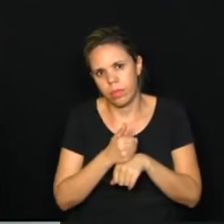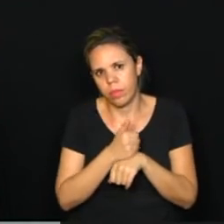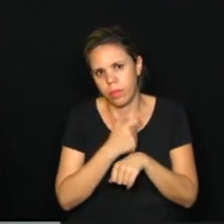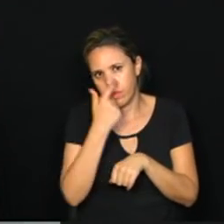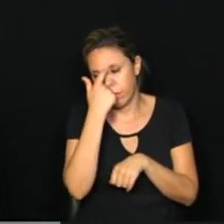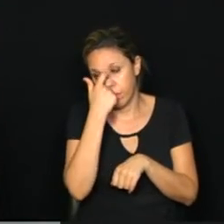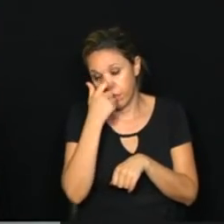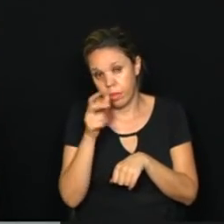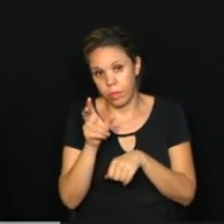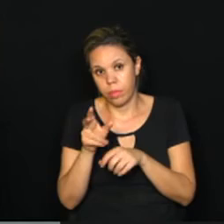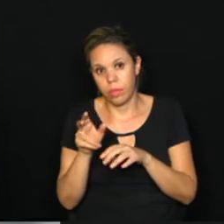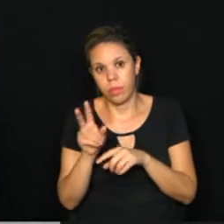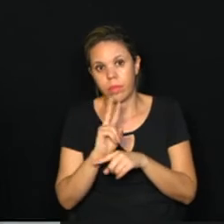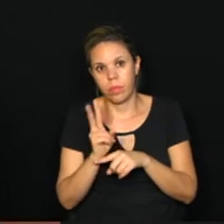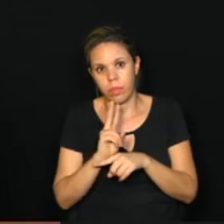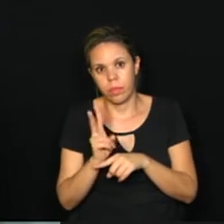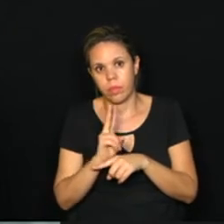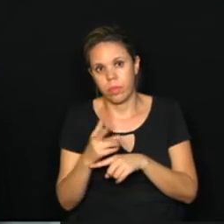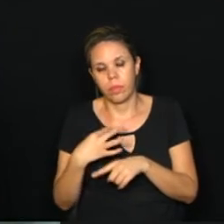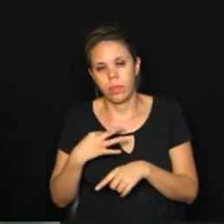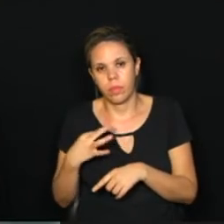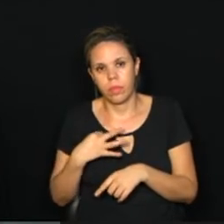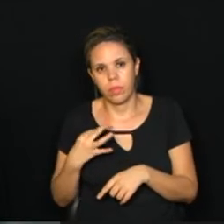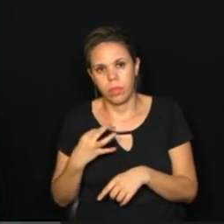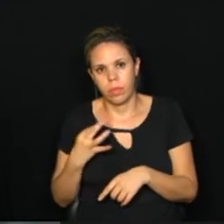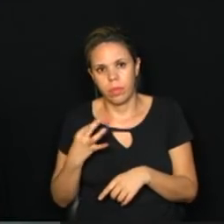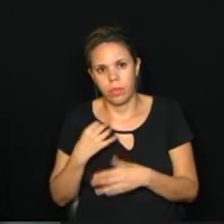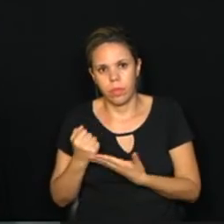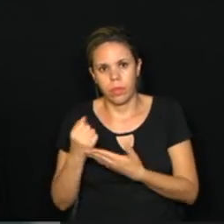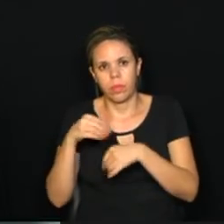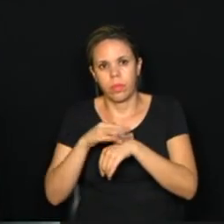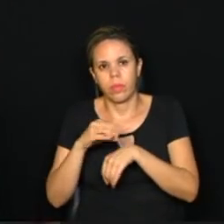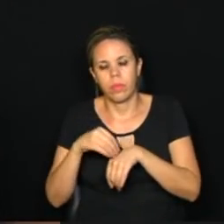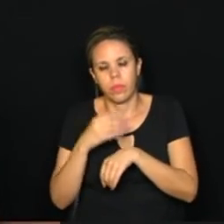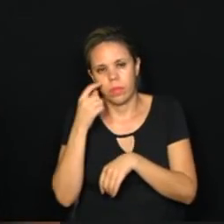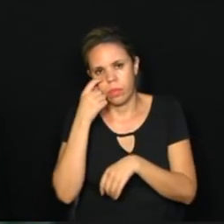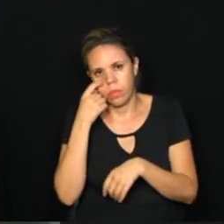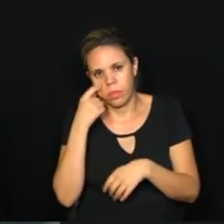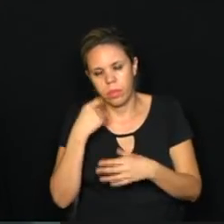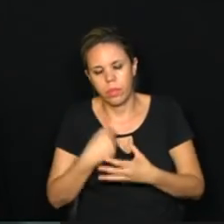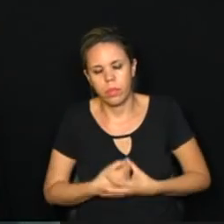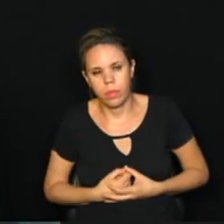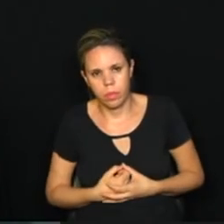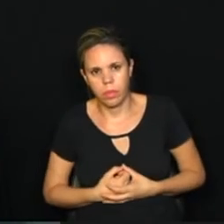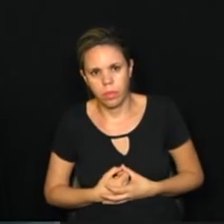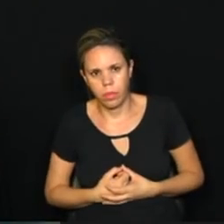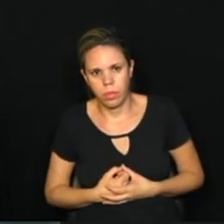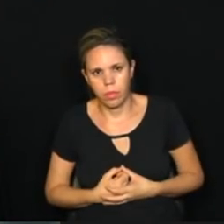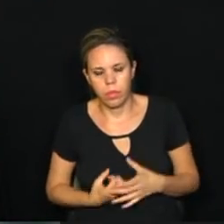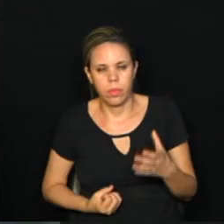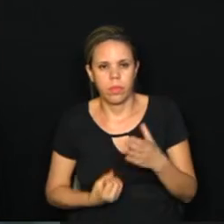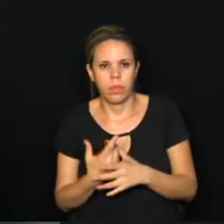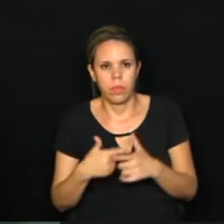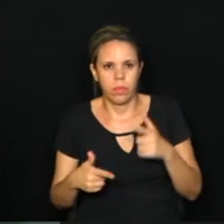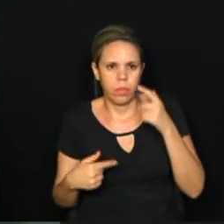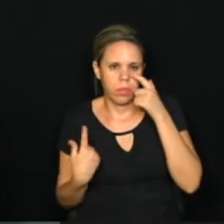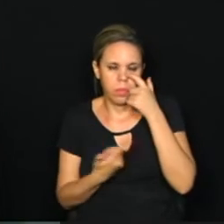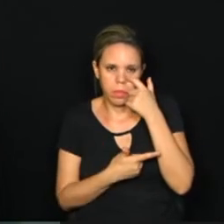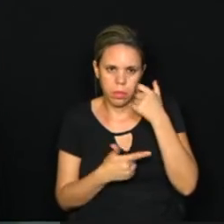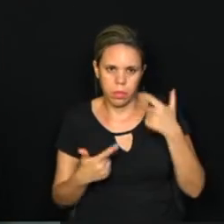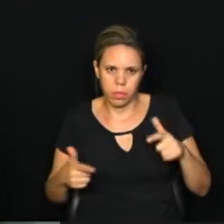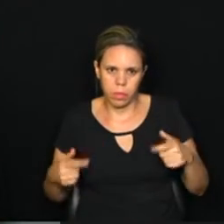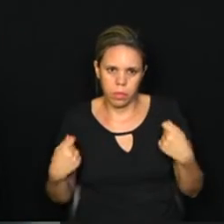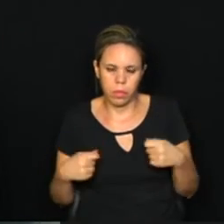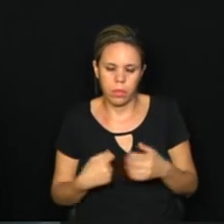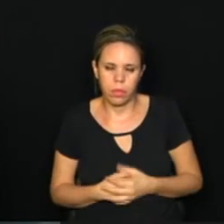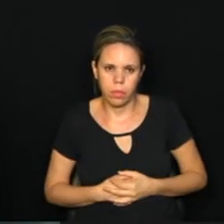sistema de vigilância solidária, eles vão nos dando informações a respeito de ocorrências onde não houve